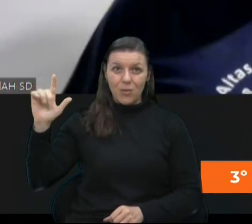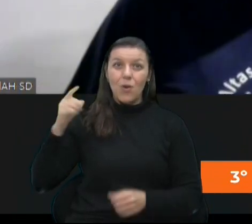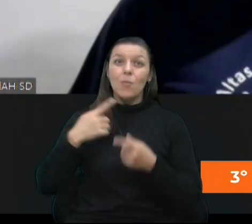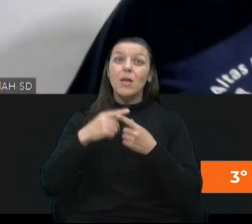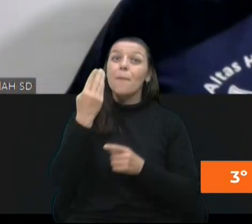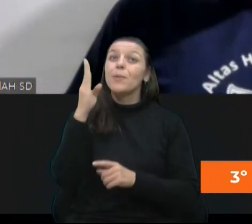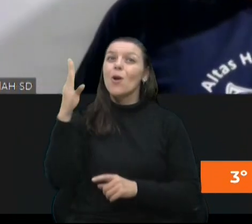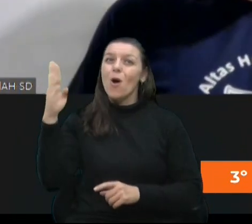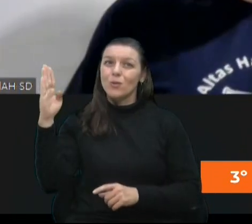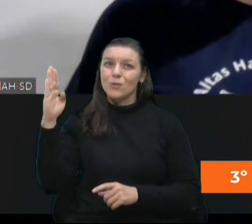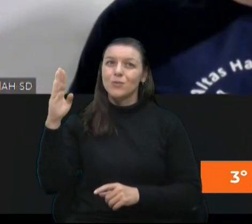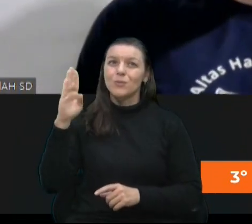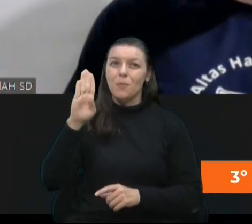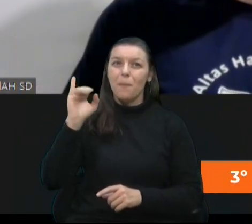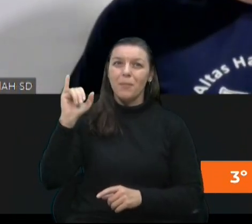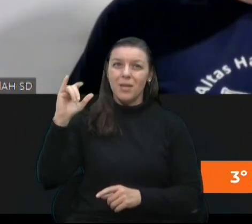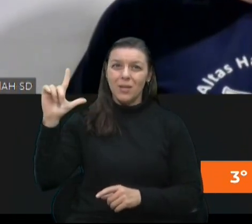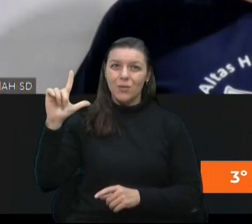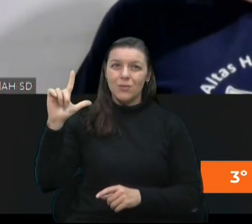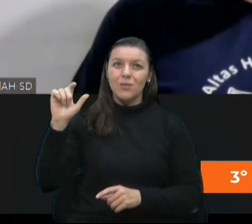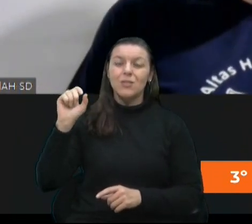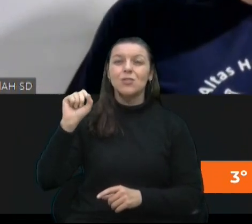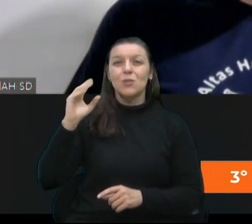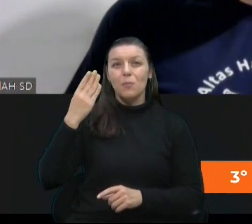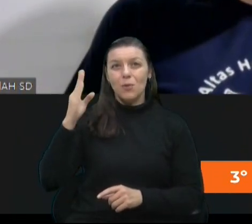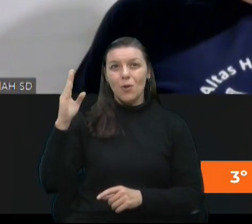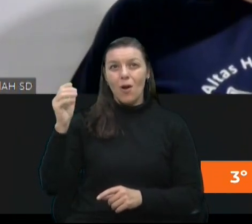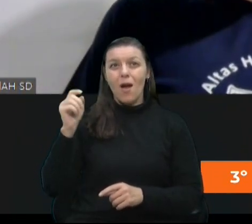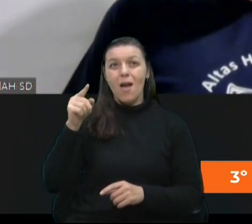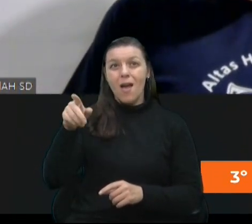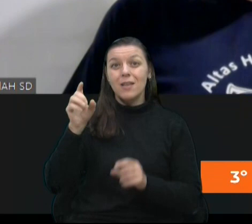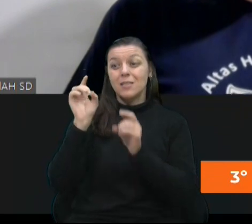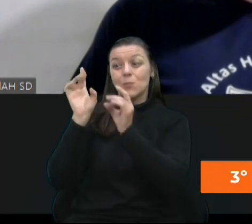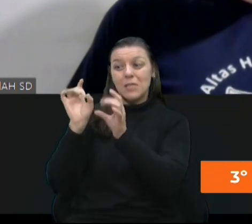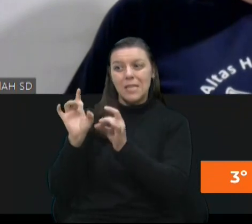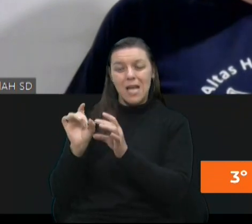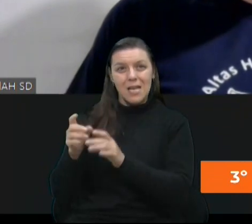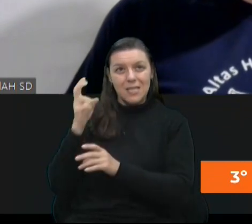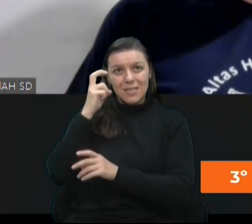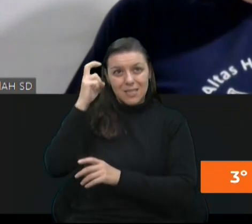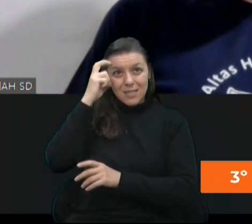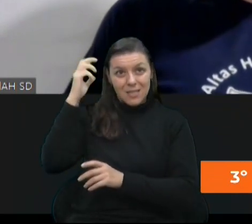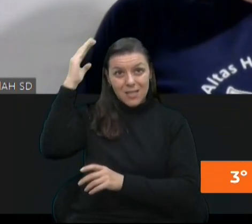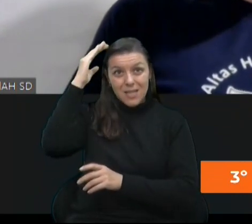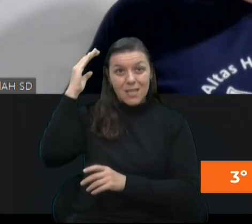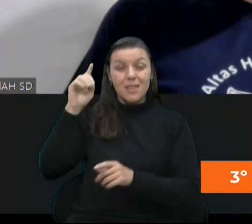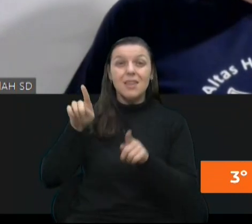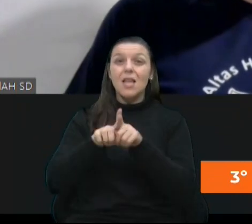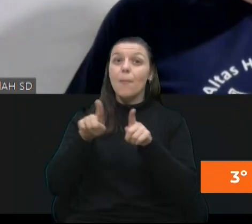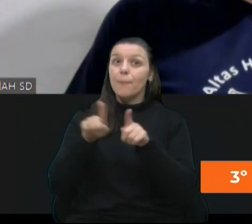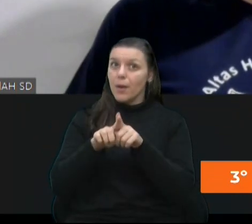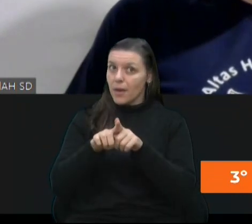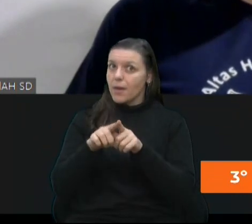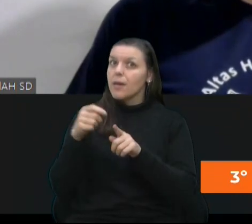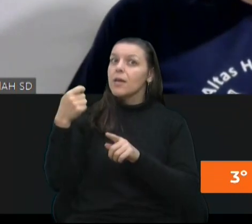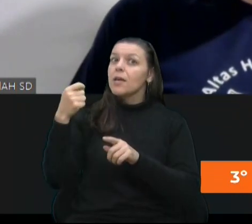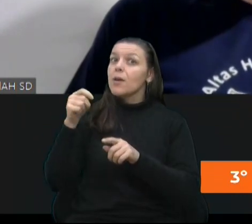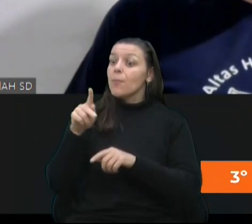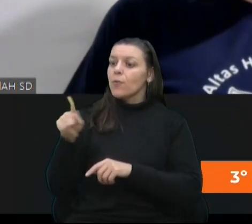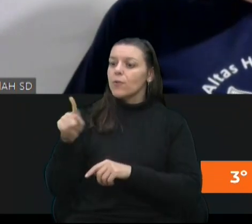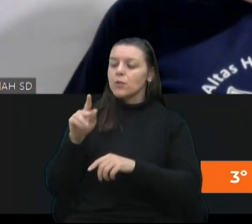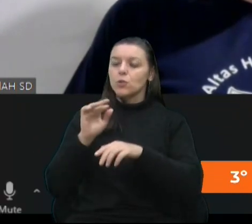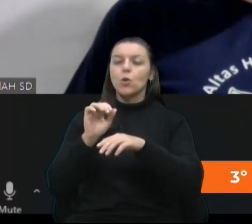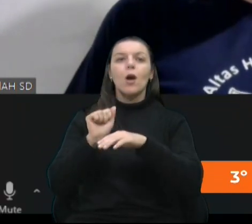né? Especialista em altas habilidades, superdotação, ele é professor de AE, de atendimento educacional